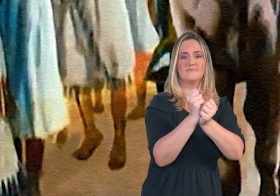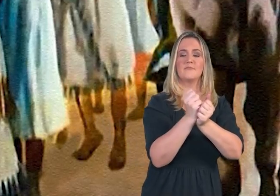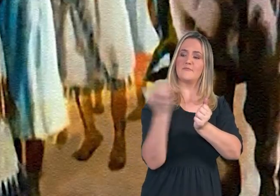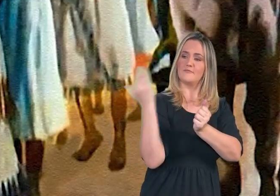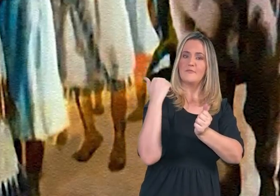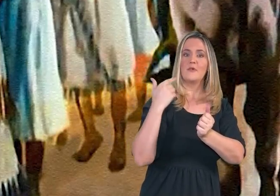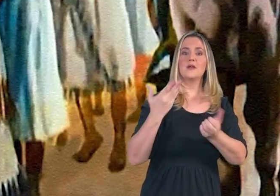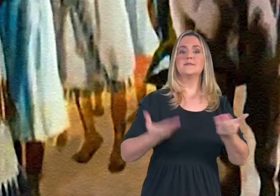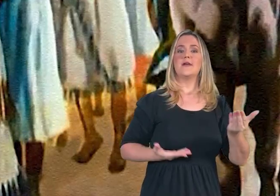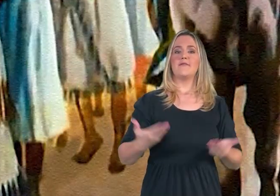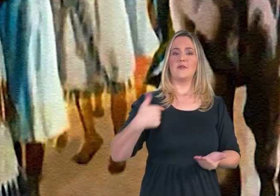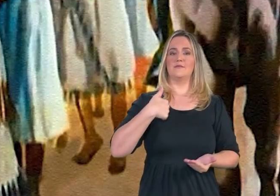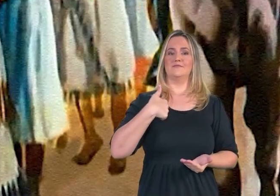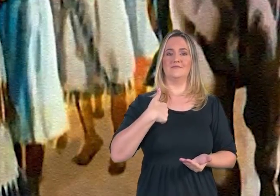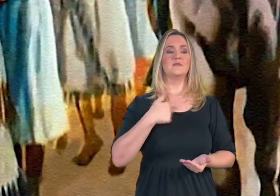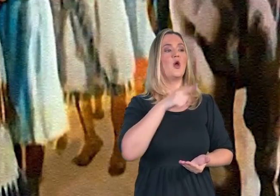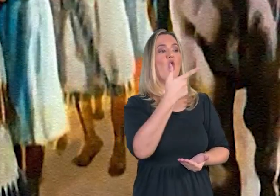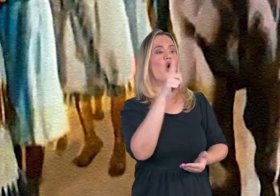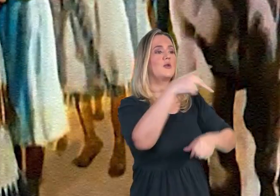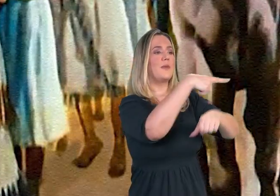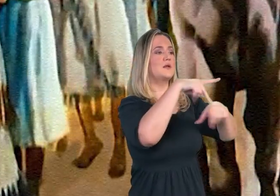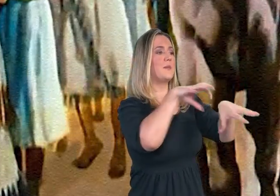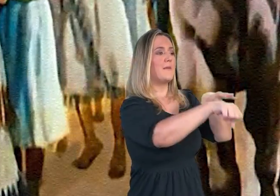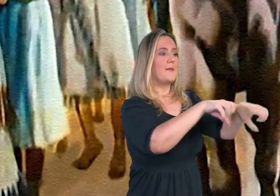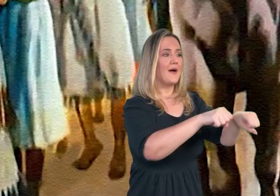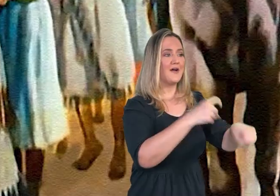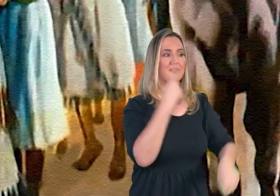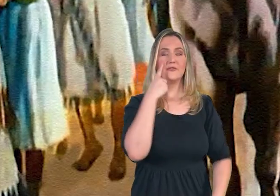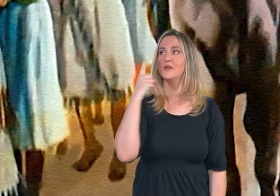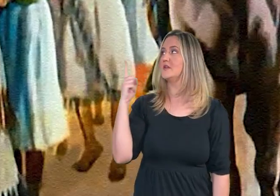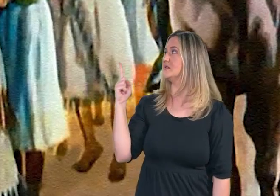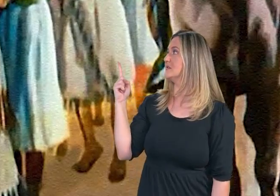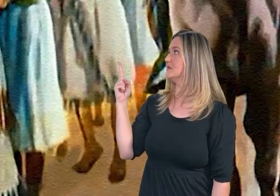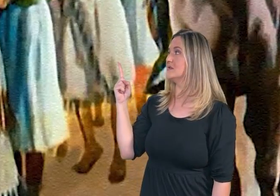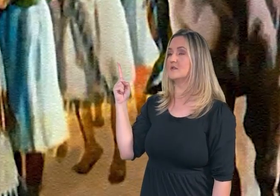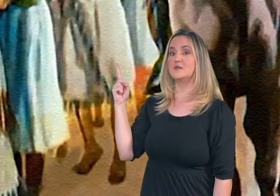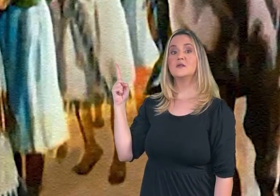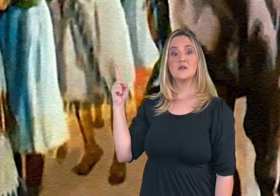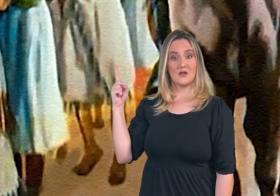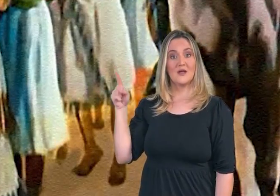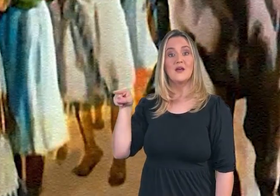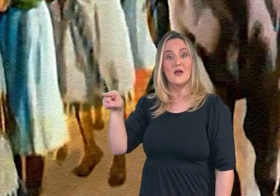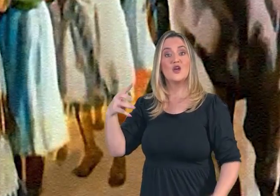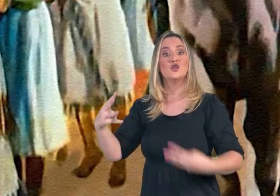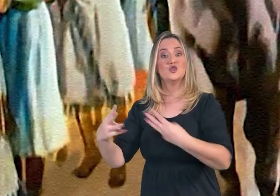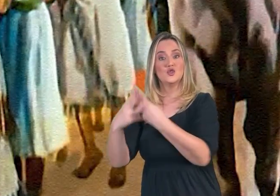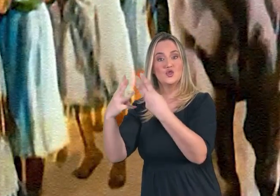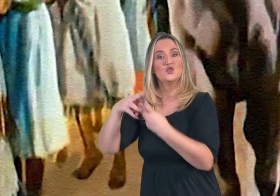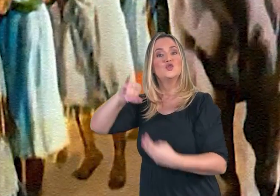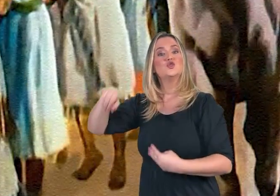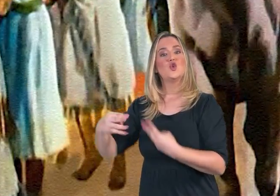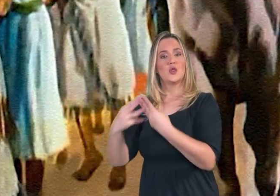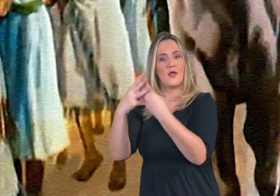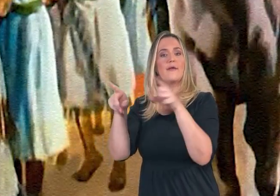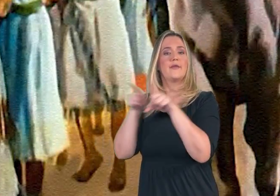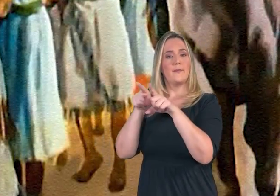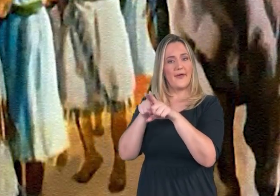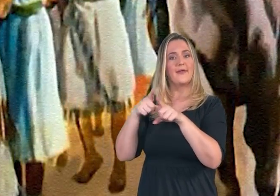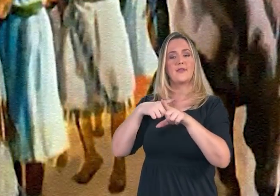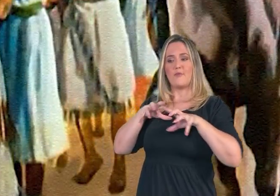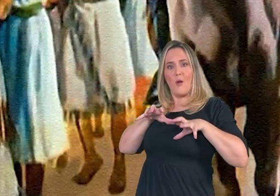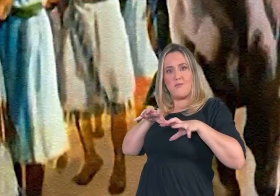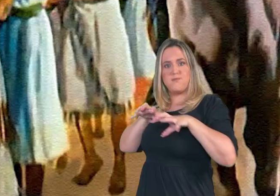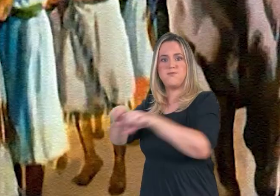foram então considerados uma espécie de mão de obra adequada para esse treinamento. E assim eles foram retirados de sua família, de